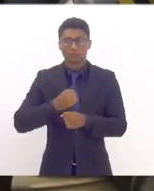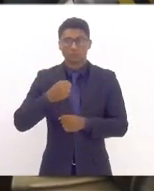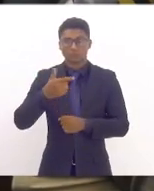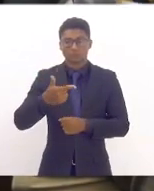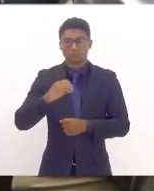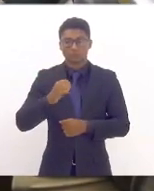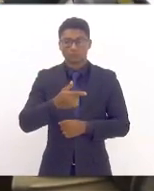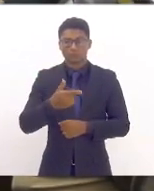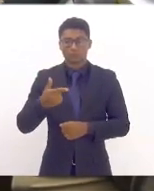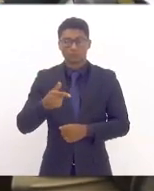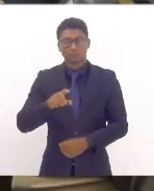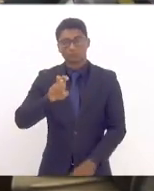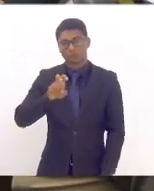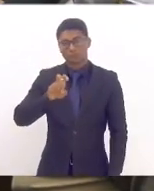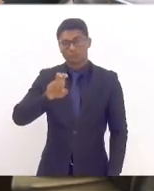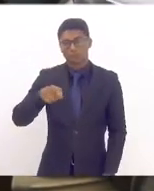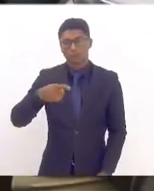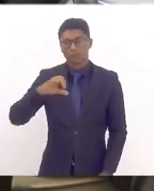em